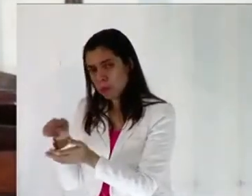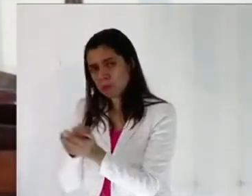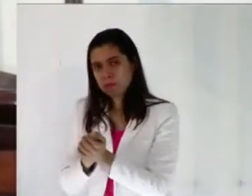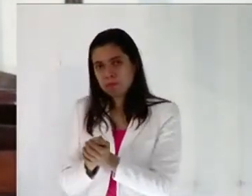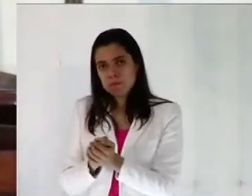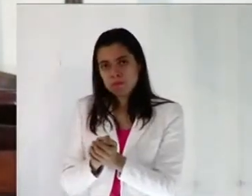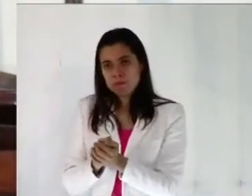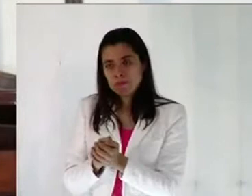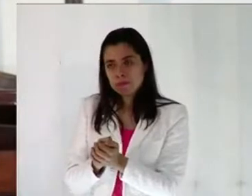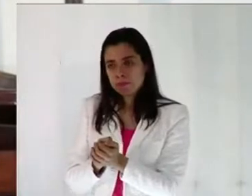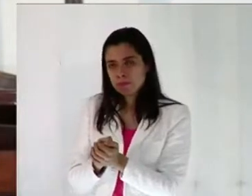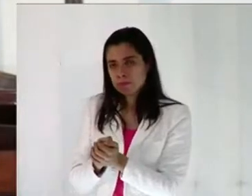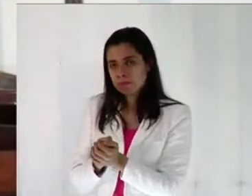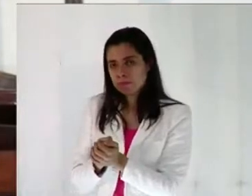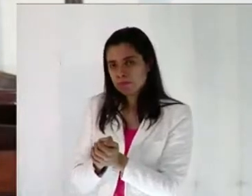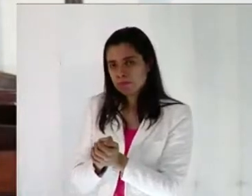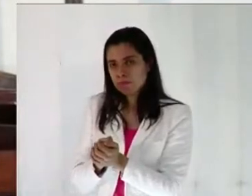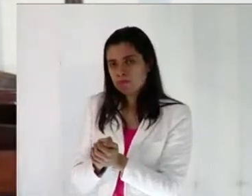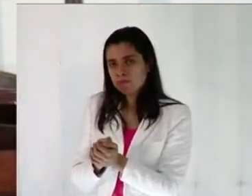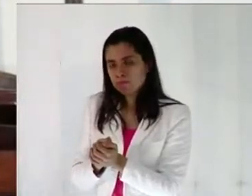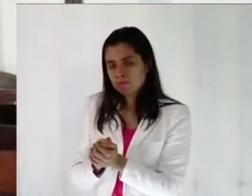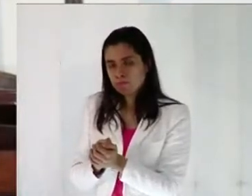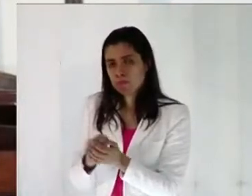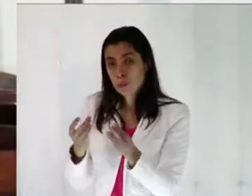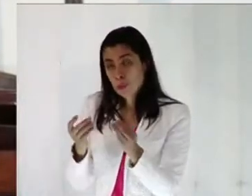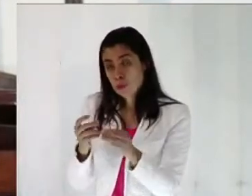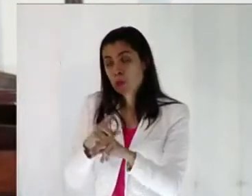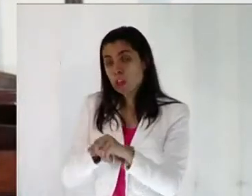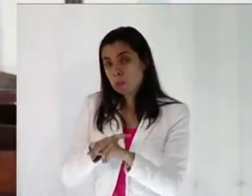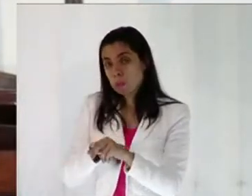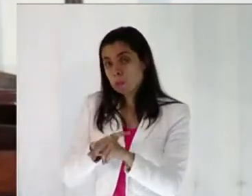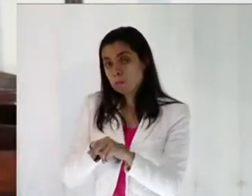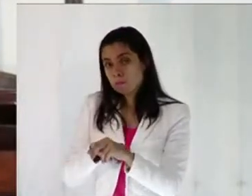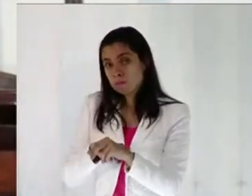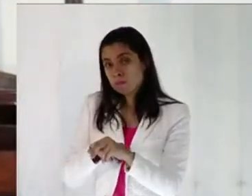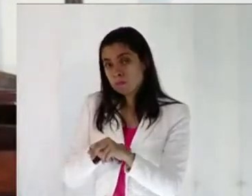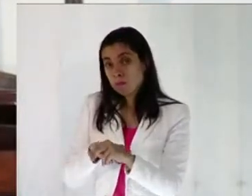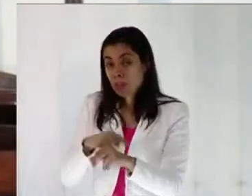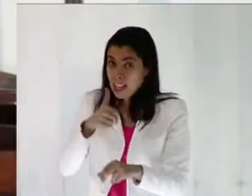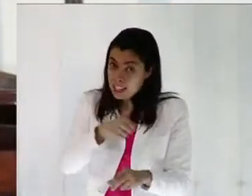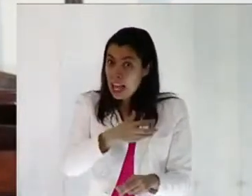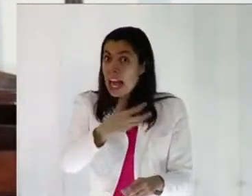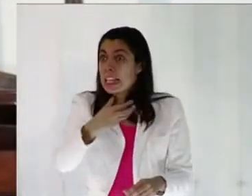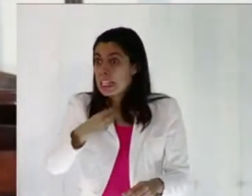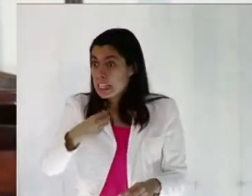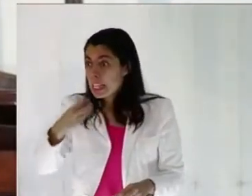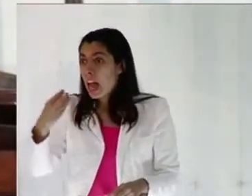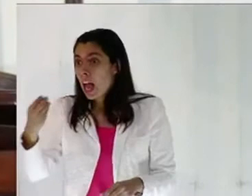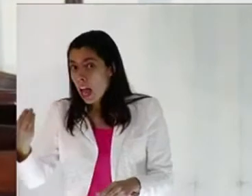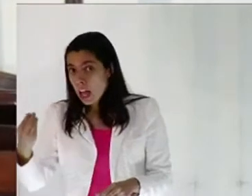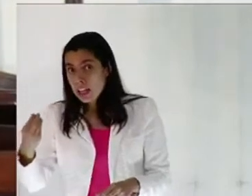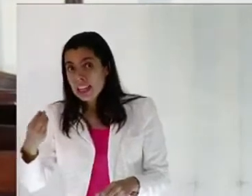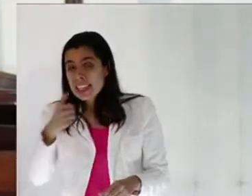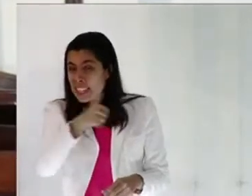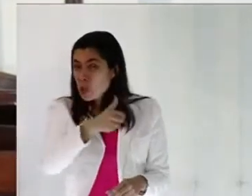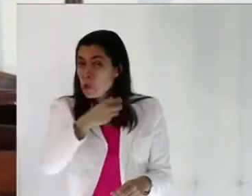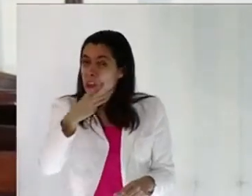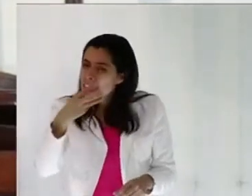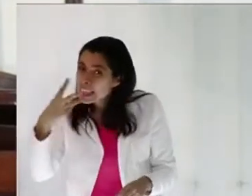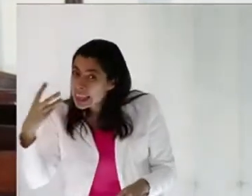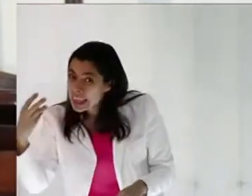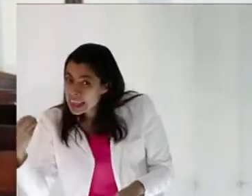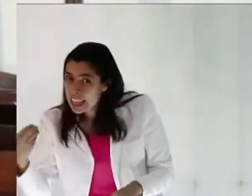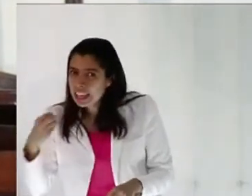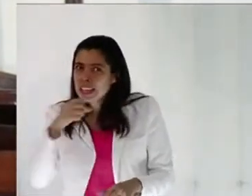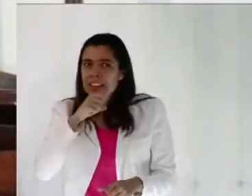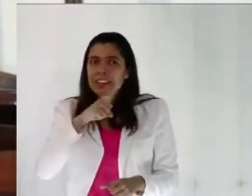Isaac certamente tiveram muitos momentos juntos. Abraão, mesmo com mais de 100 anos, com provavelmente 130 anos, se a idade de